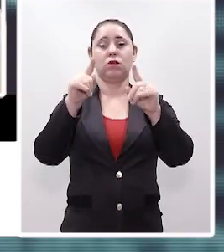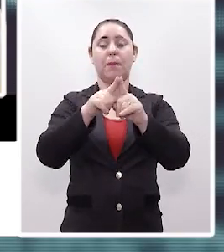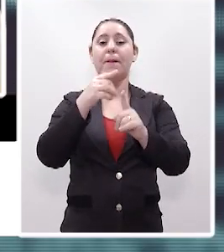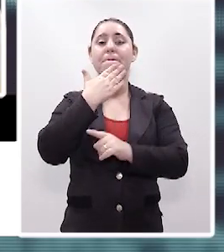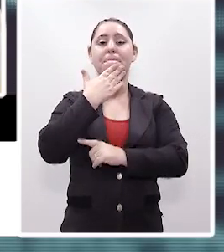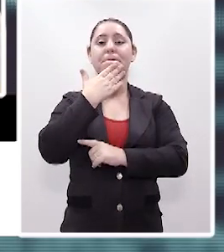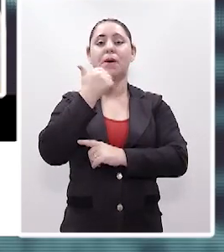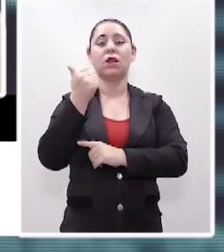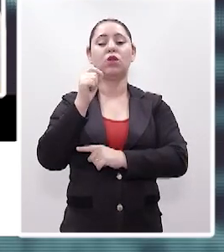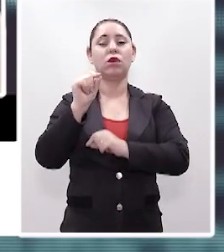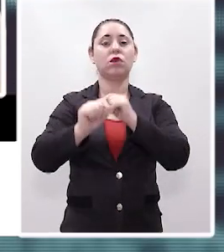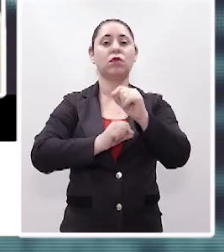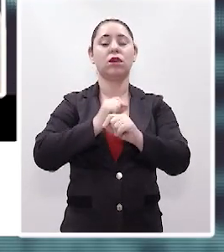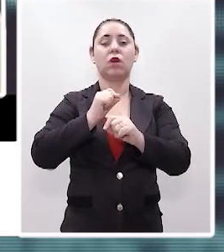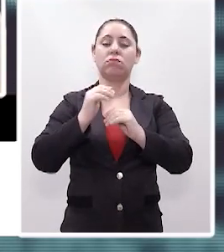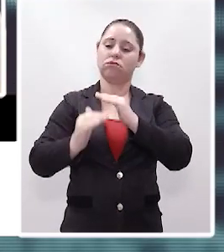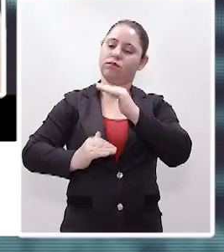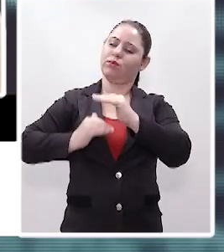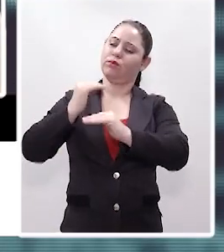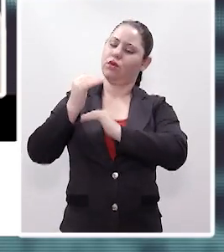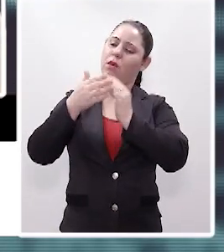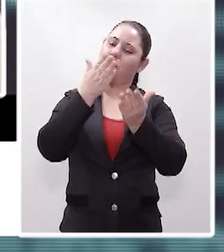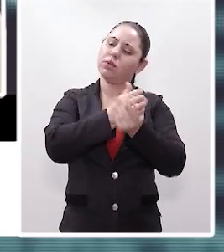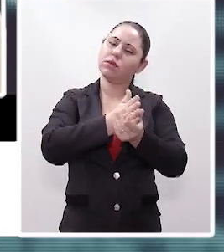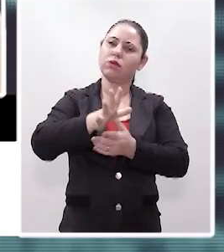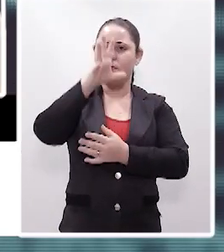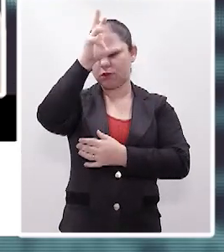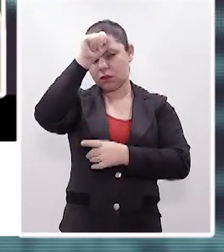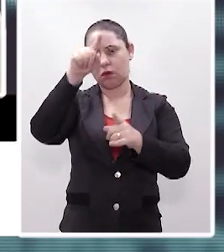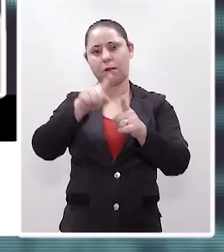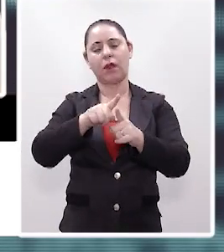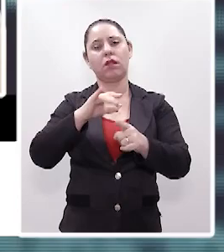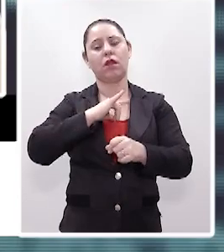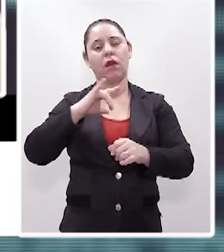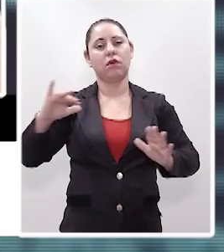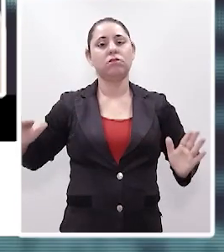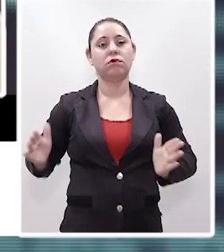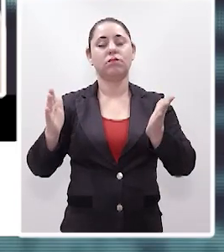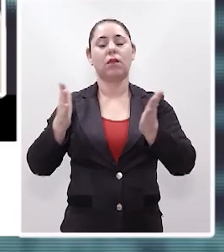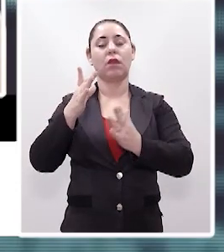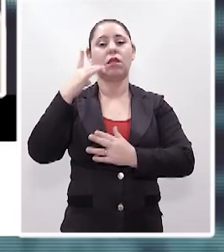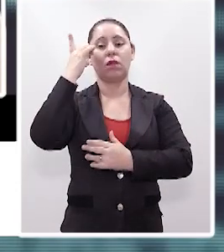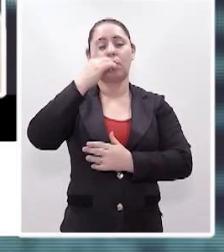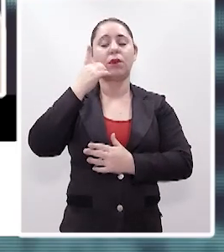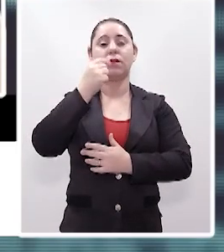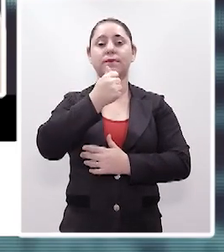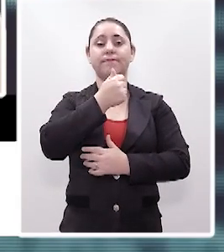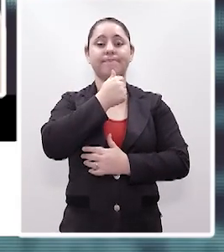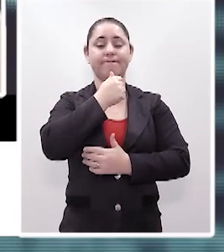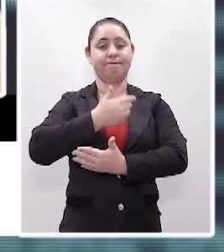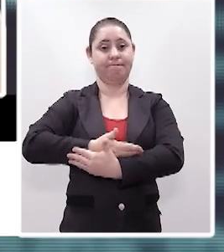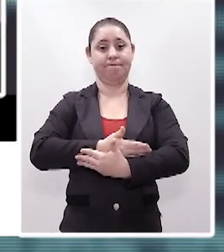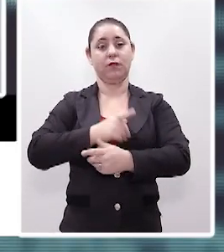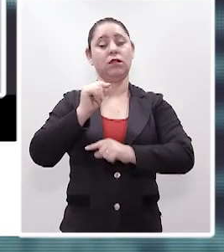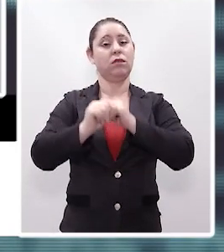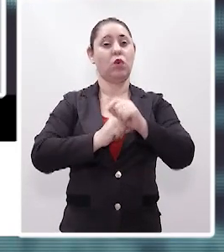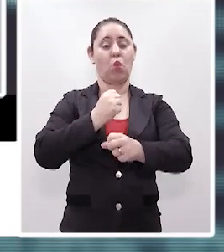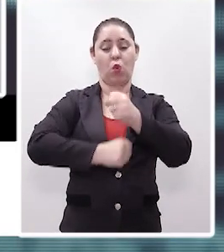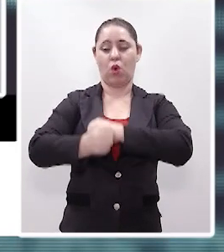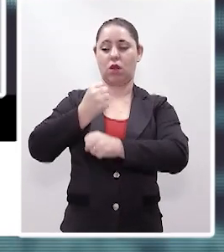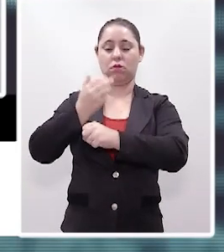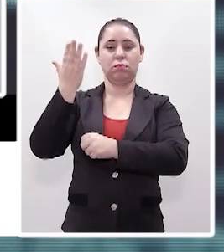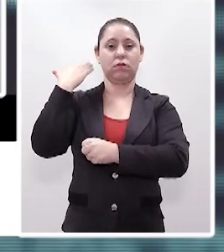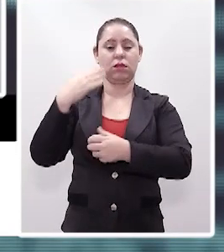tecnológicos, né, para melhorar essa questão do processo de aprendizagem, a gente também tem uma iniciativa aqui do deputado Neno Razucchi, né? O